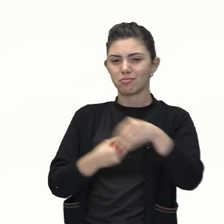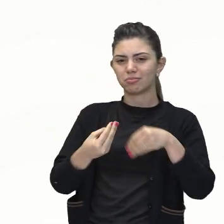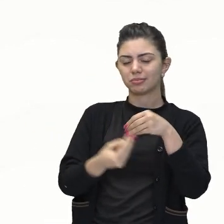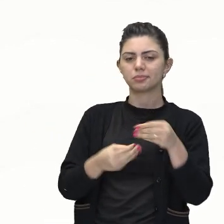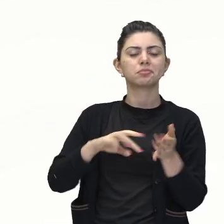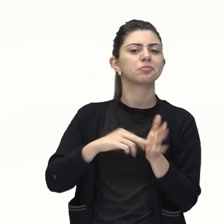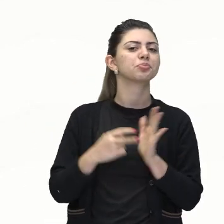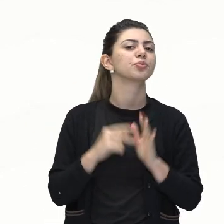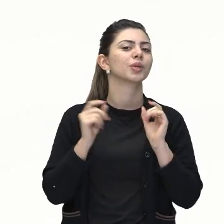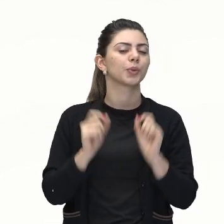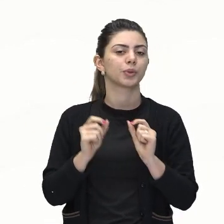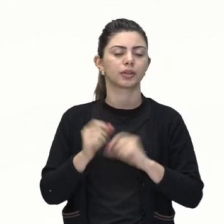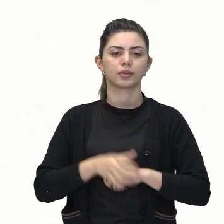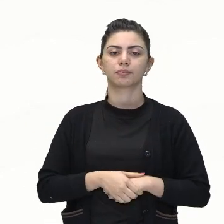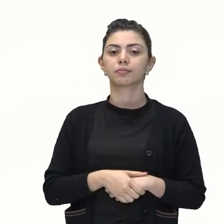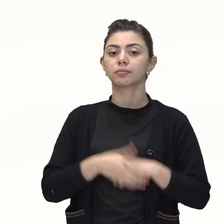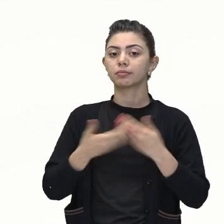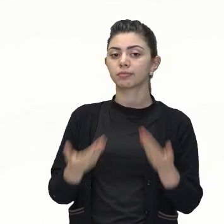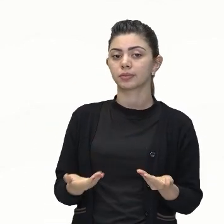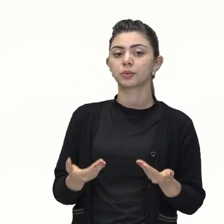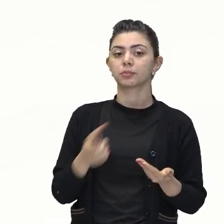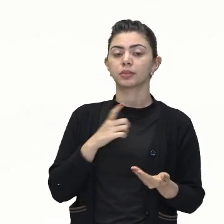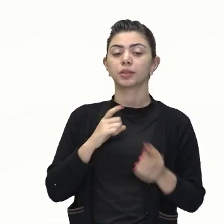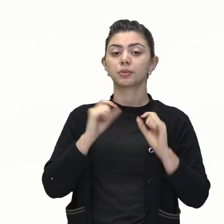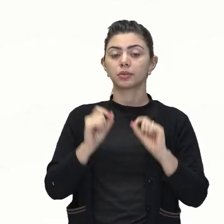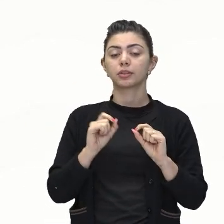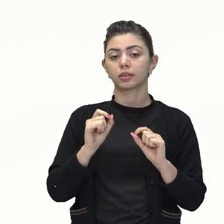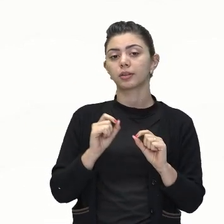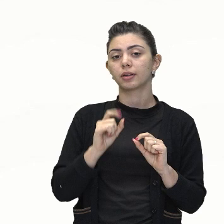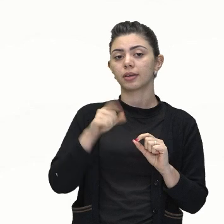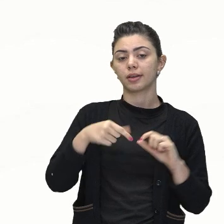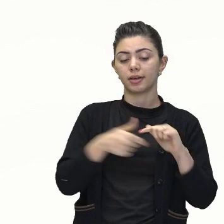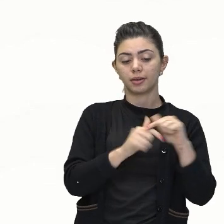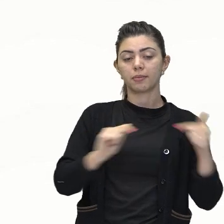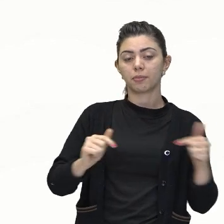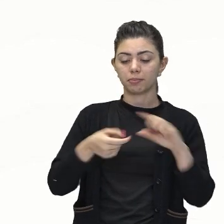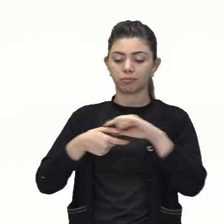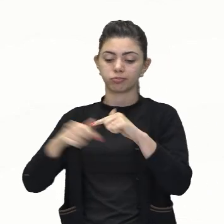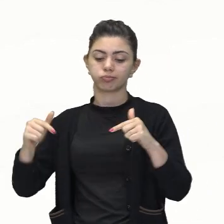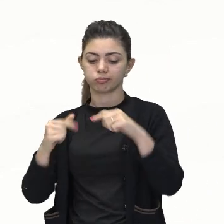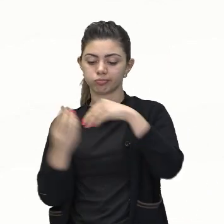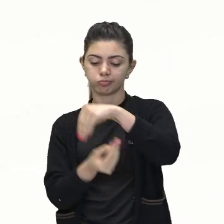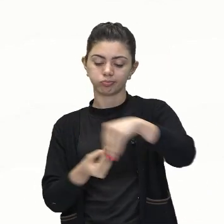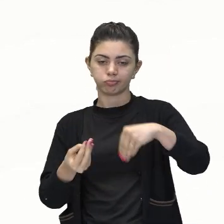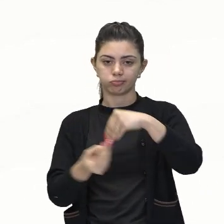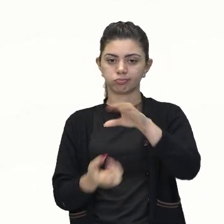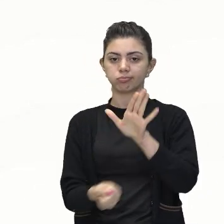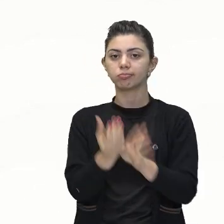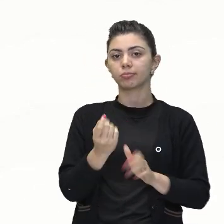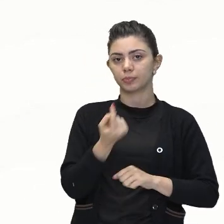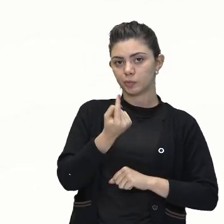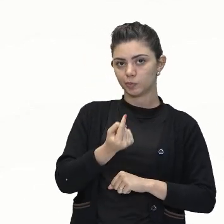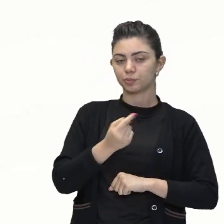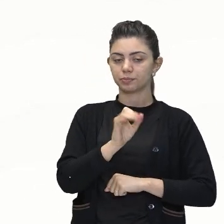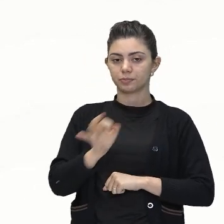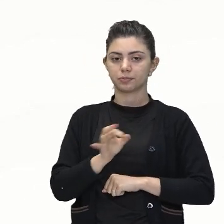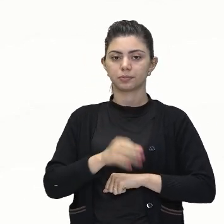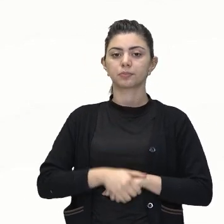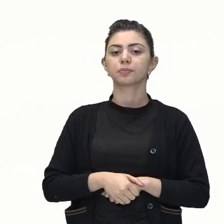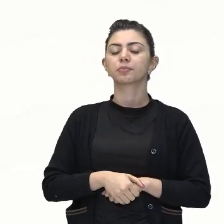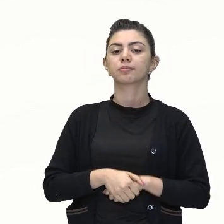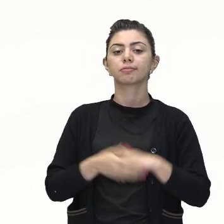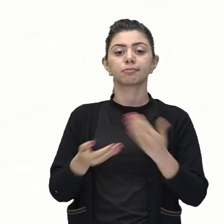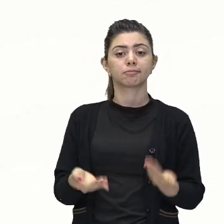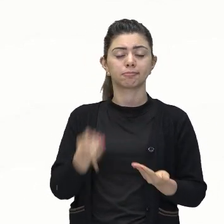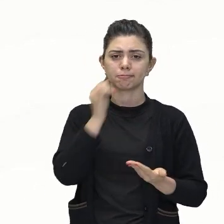figuras mistas? É quando você tem a aglutinação de duas figuras que vão formar uma só. Olha só